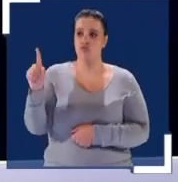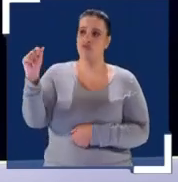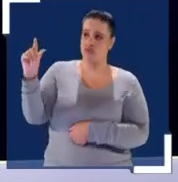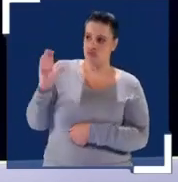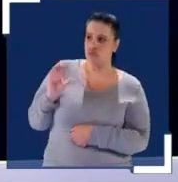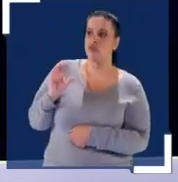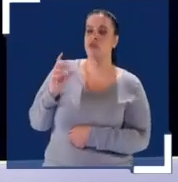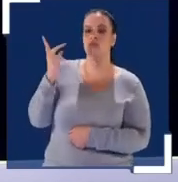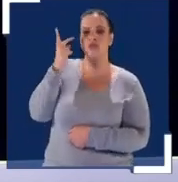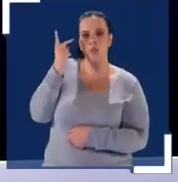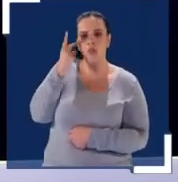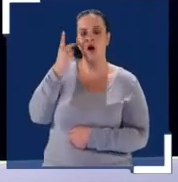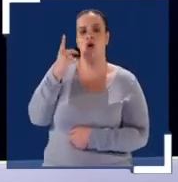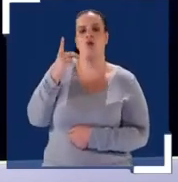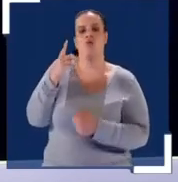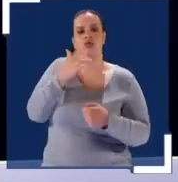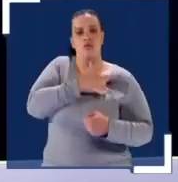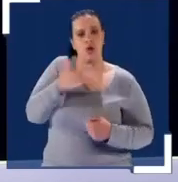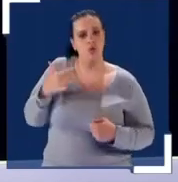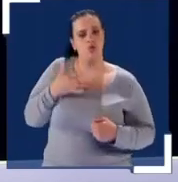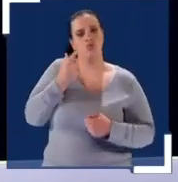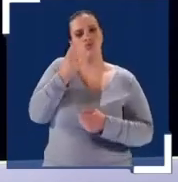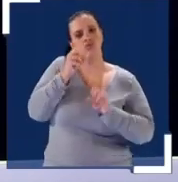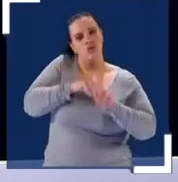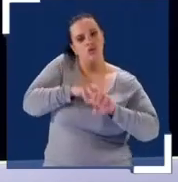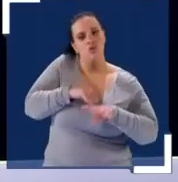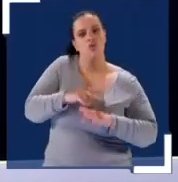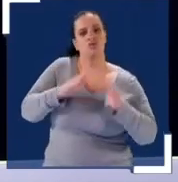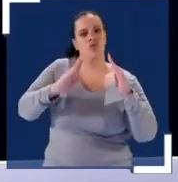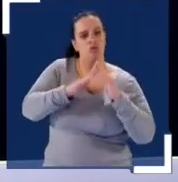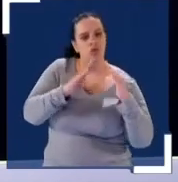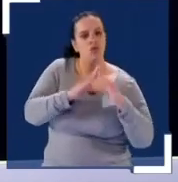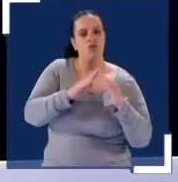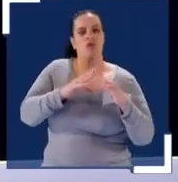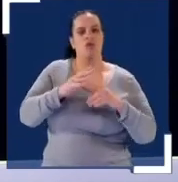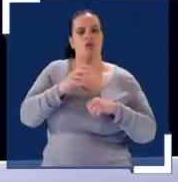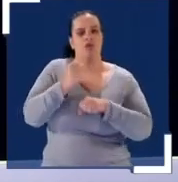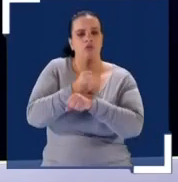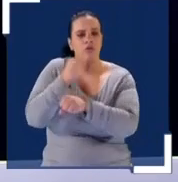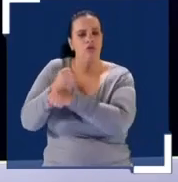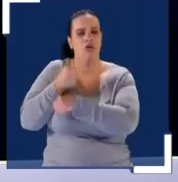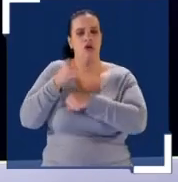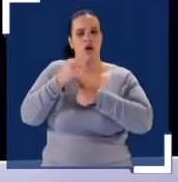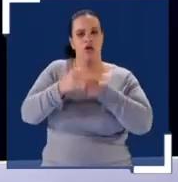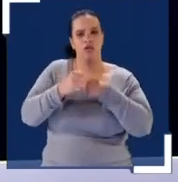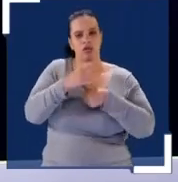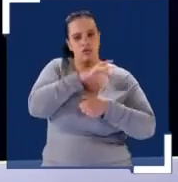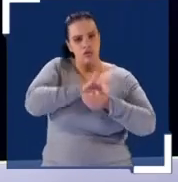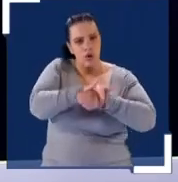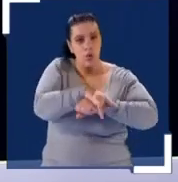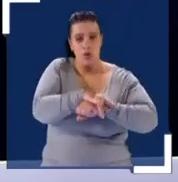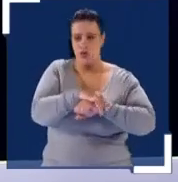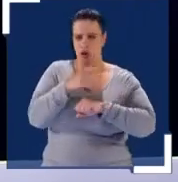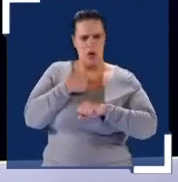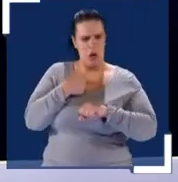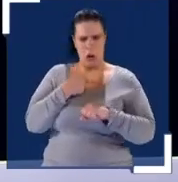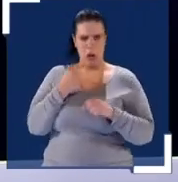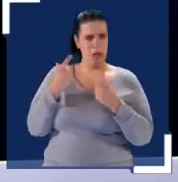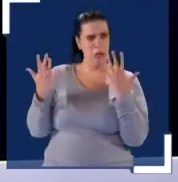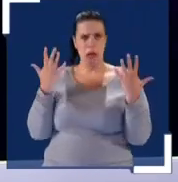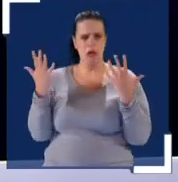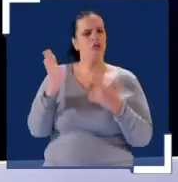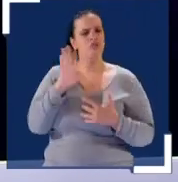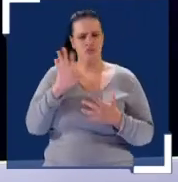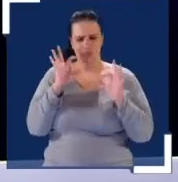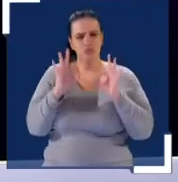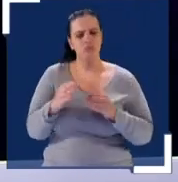saúde, para a educação, para a habitação, para serviços e obras e segurança pública. Eu não tenho nenhuma hesitação. O meu voto, no próximo